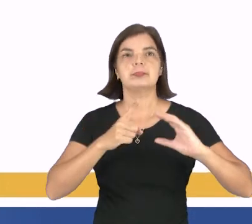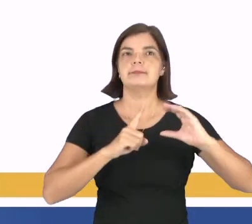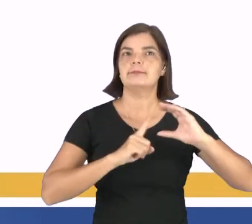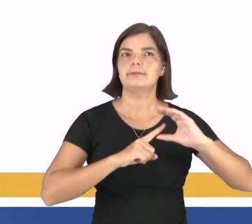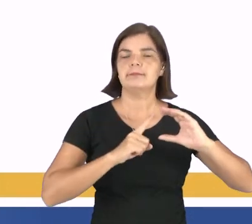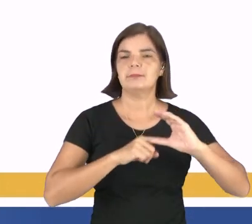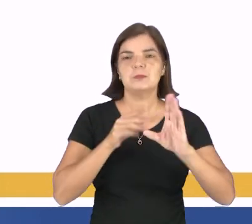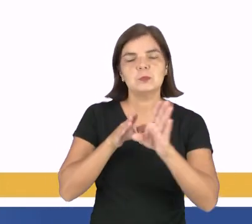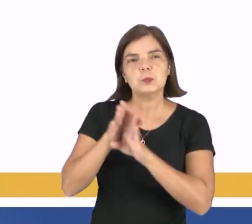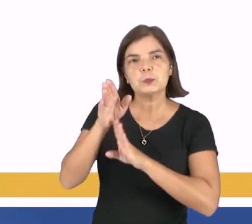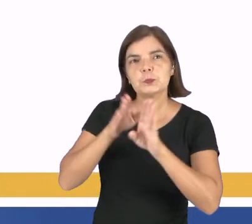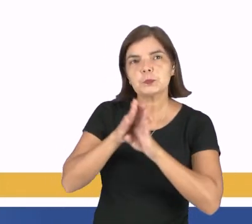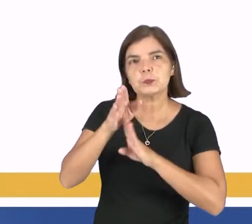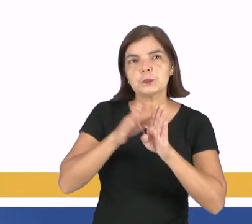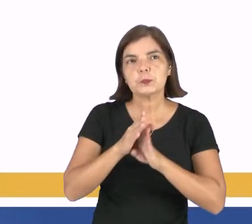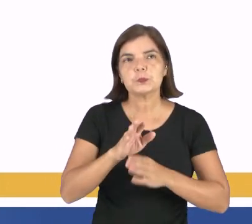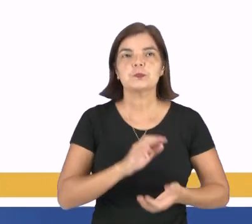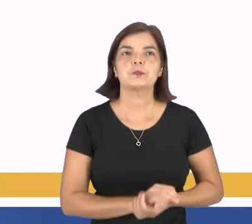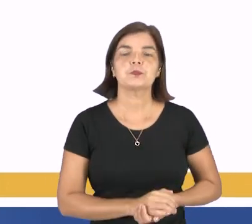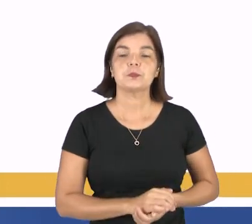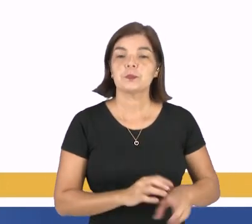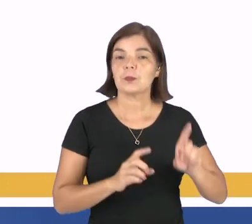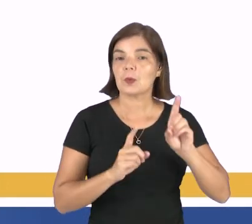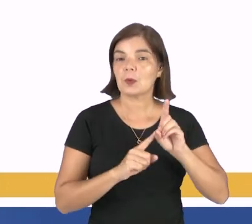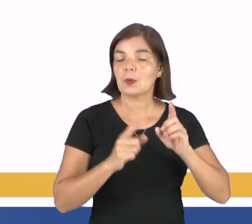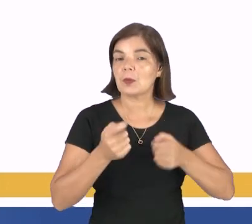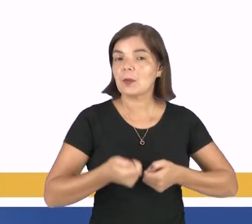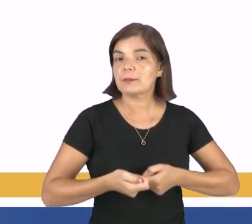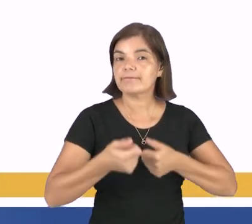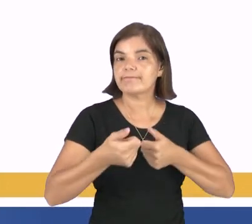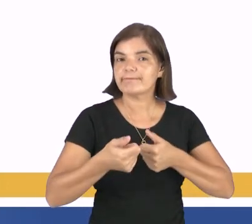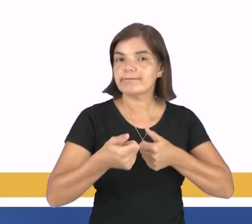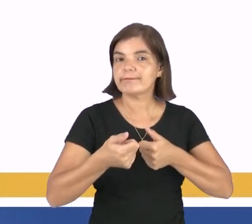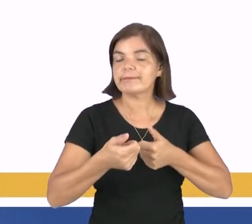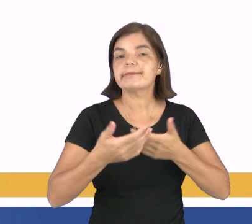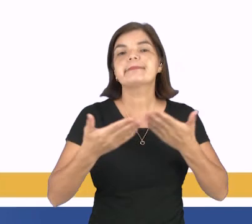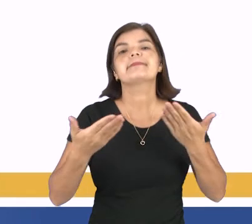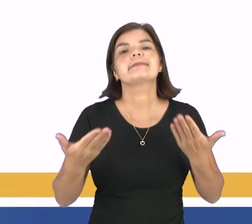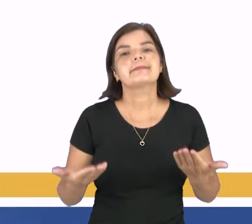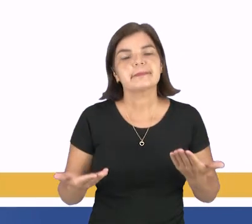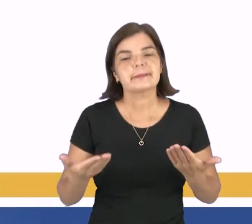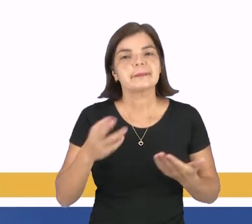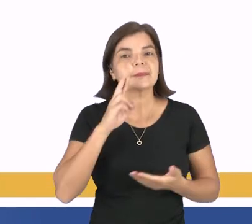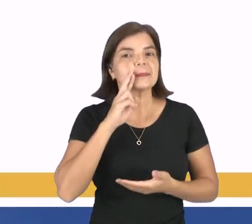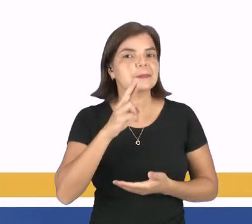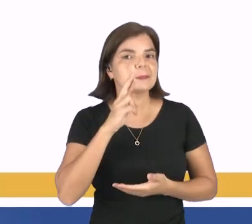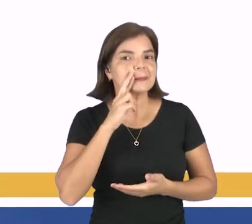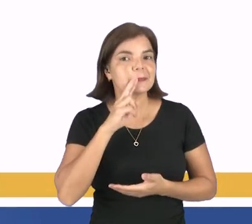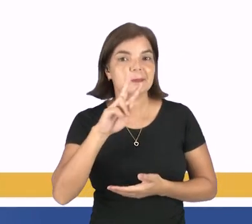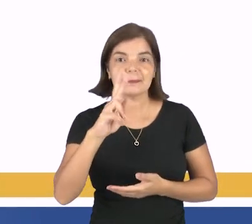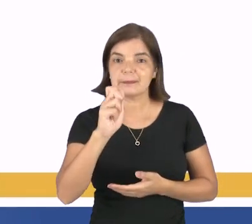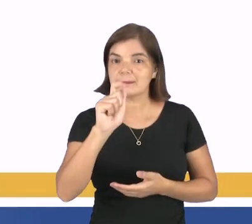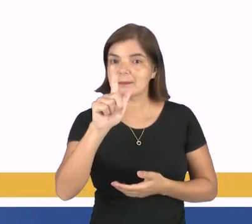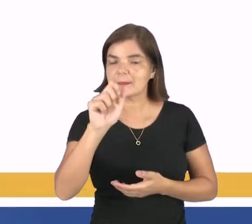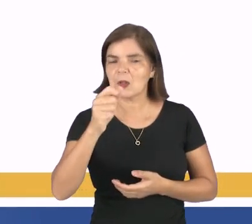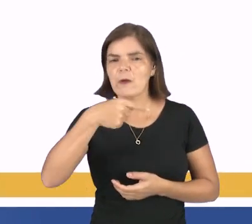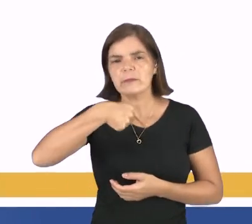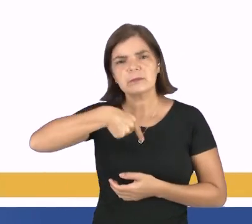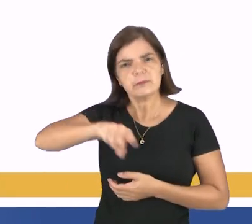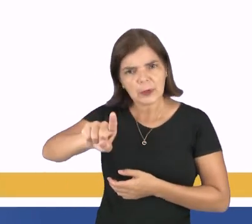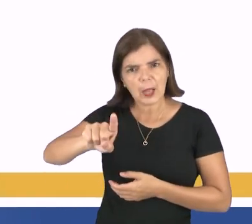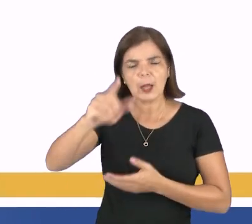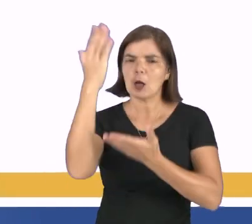C, disse um conselho, letra D, fez uma sugestão. Ela diz, Agar, vá cortar